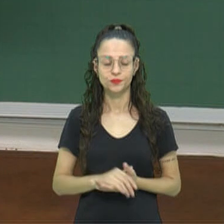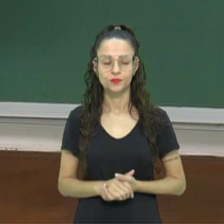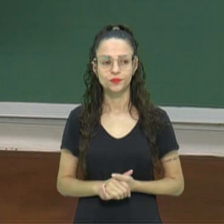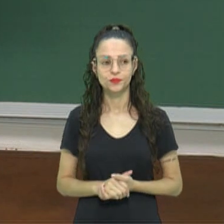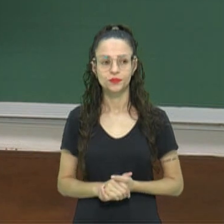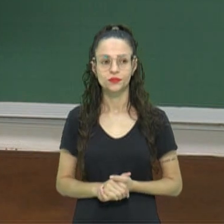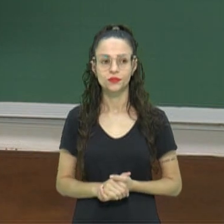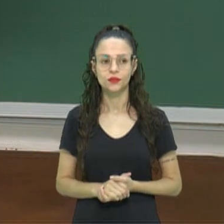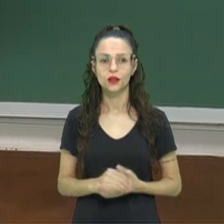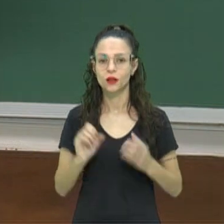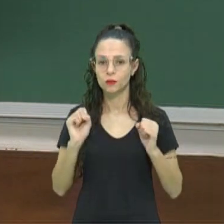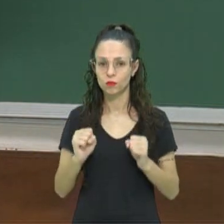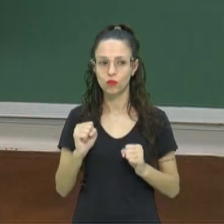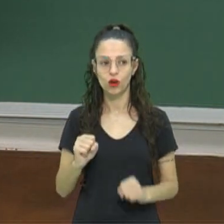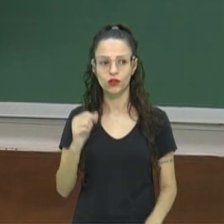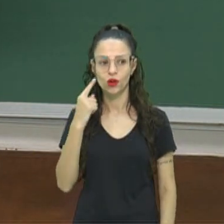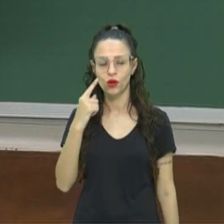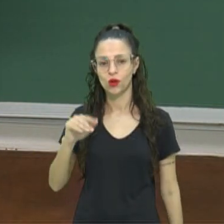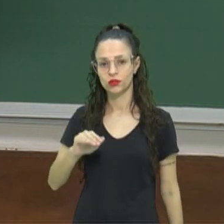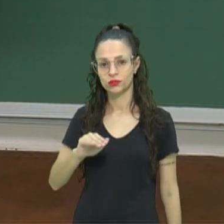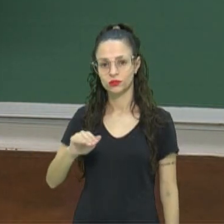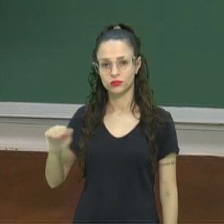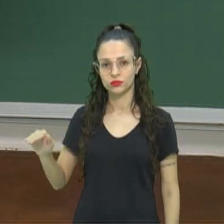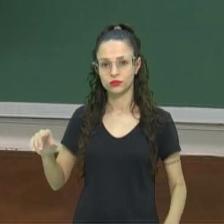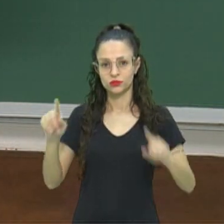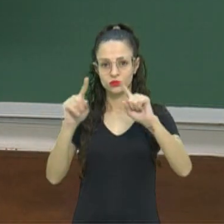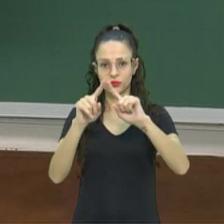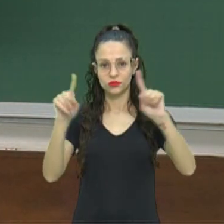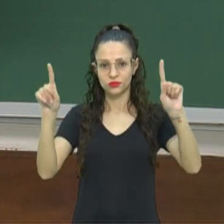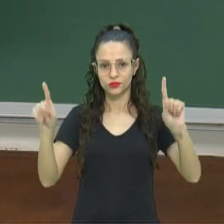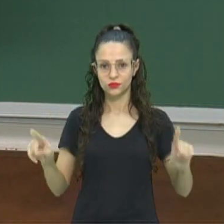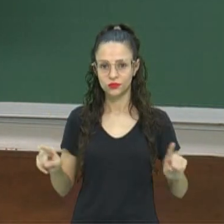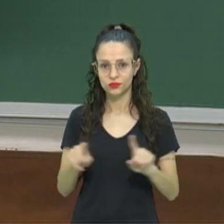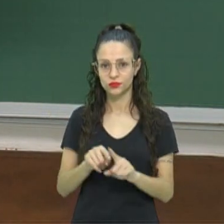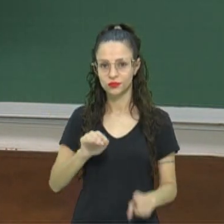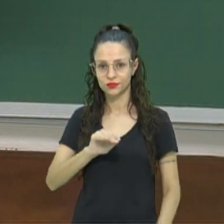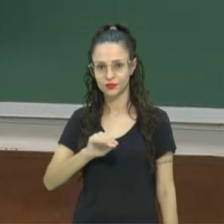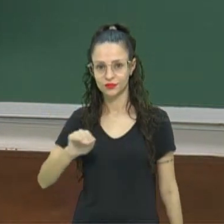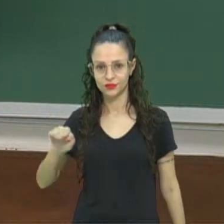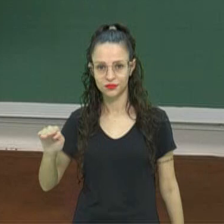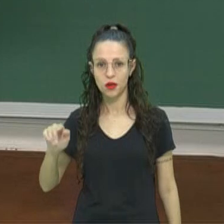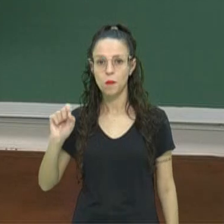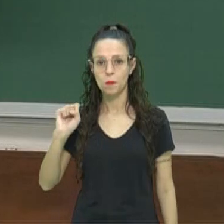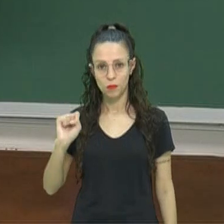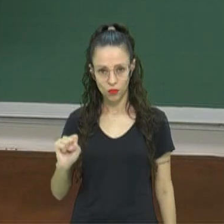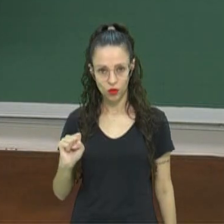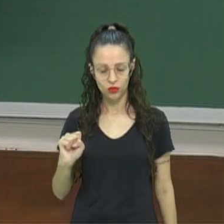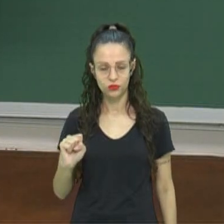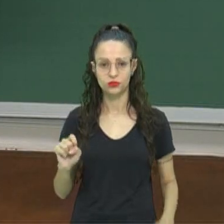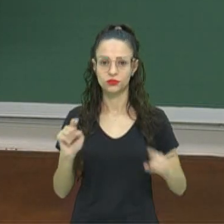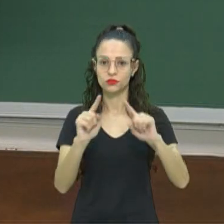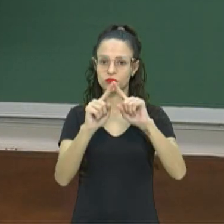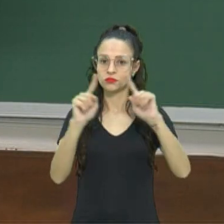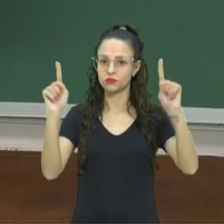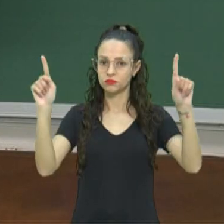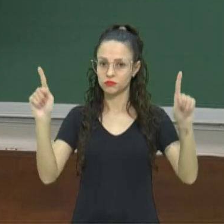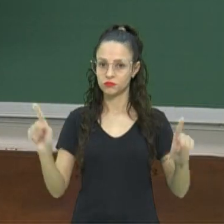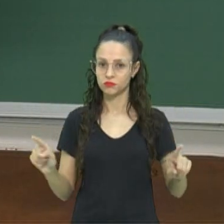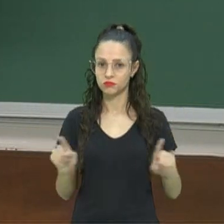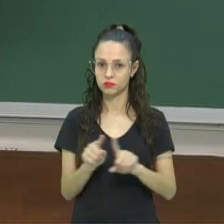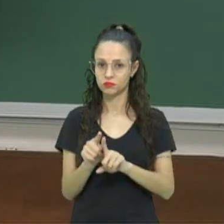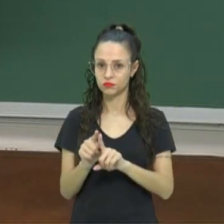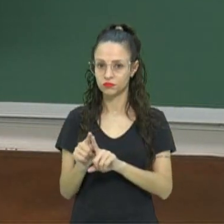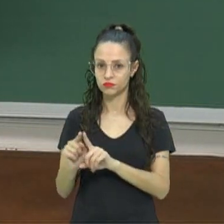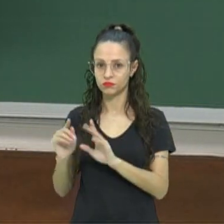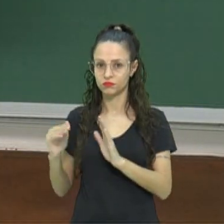pode repartir a figura. Aqui tem até um tracejado aqui, ó, para te ajudar. Então eu tenho o retângulo superior e